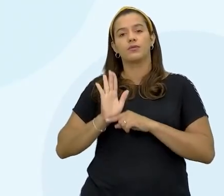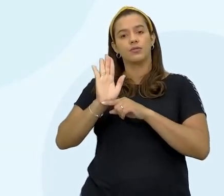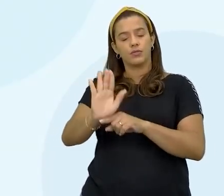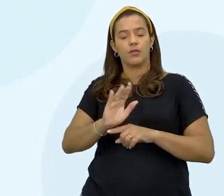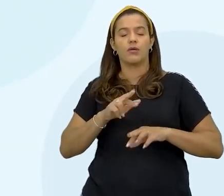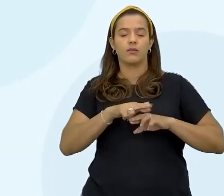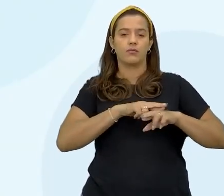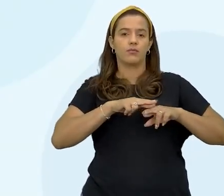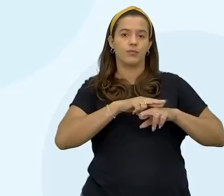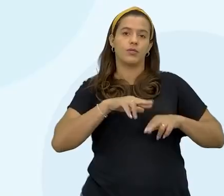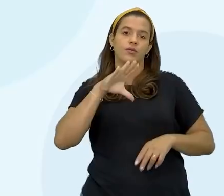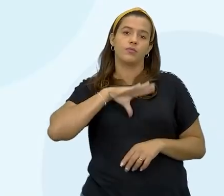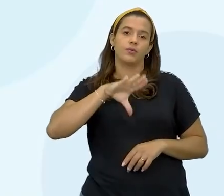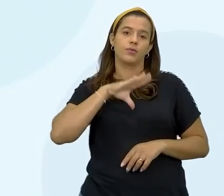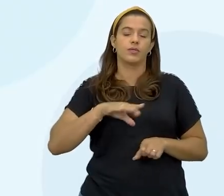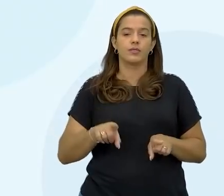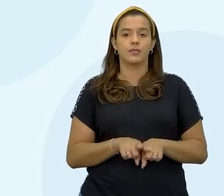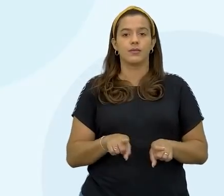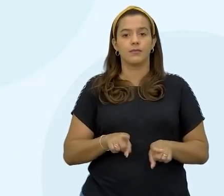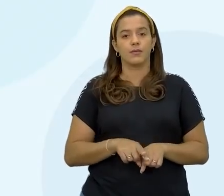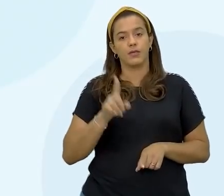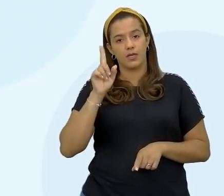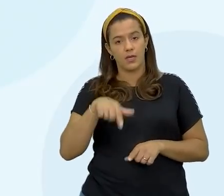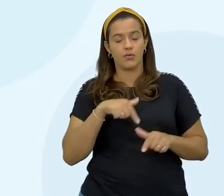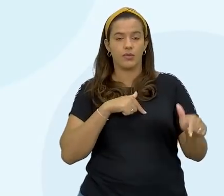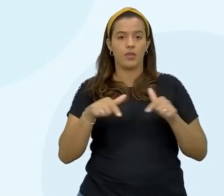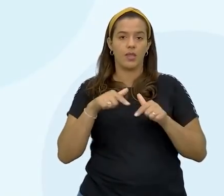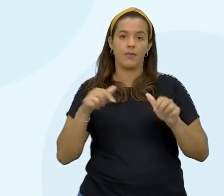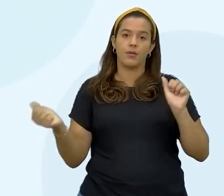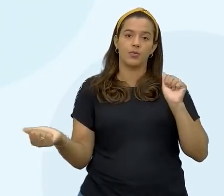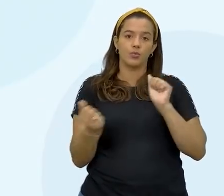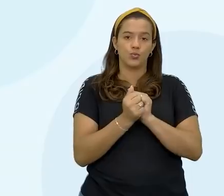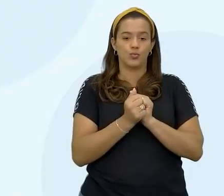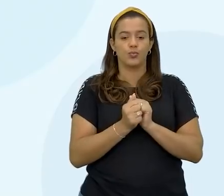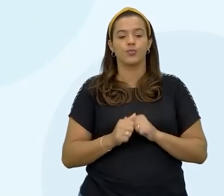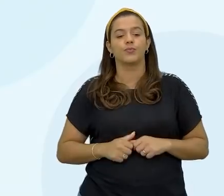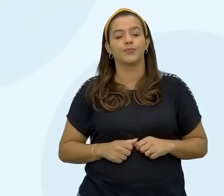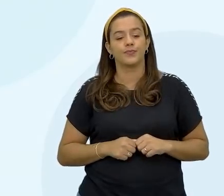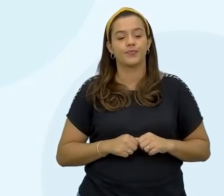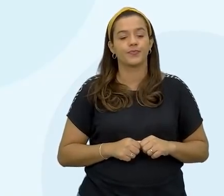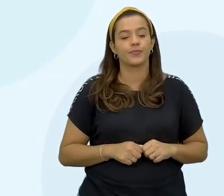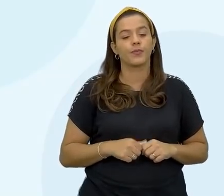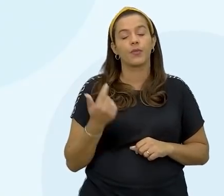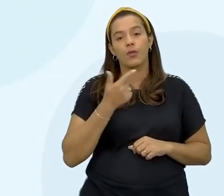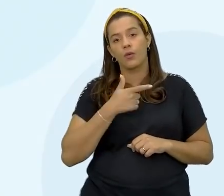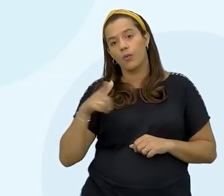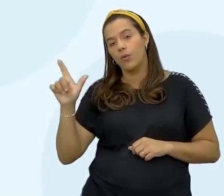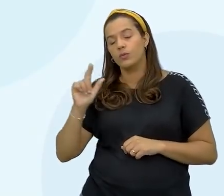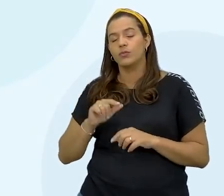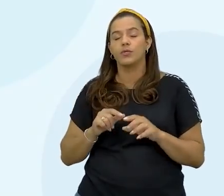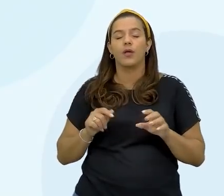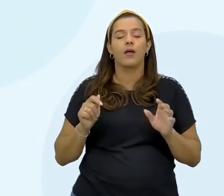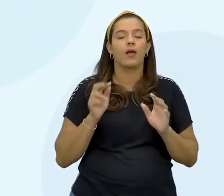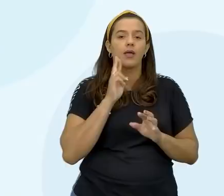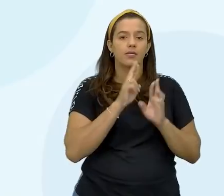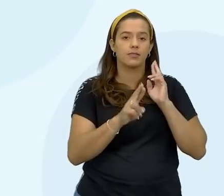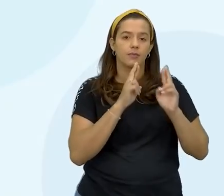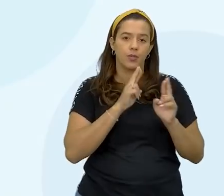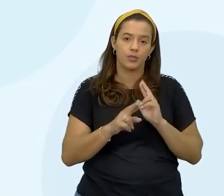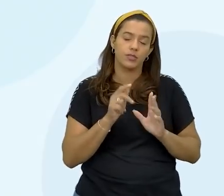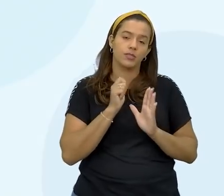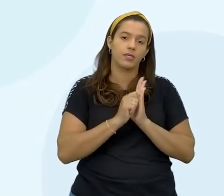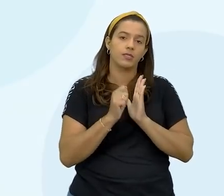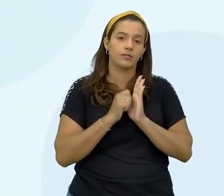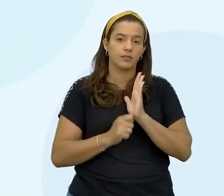na recuperação de língua portuguesa, certo? É um trabalho em conjunto. Outra ideia, produção de respostas escritas